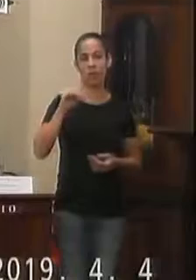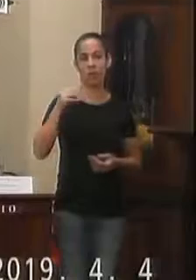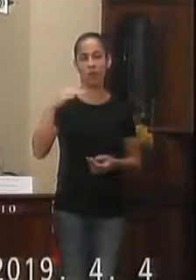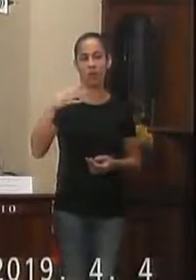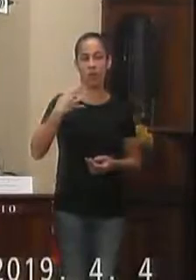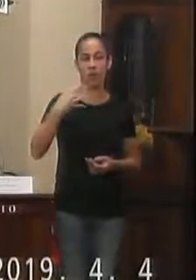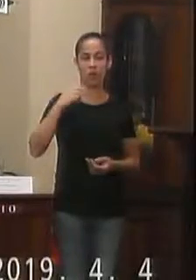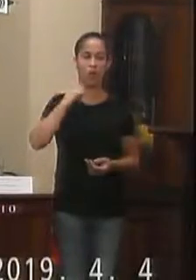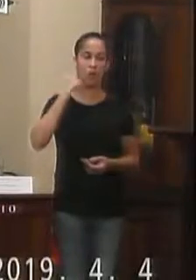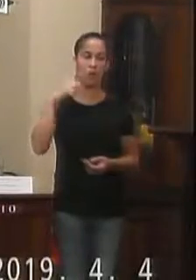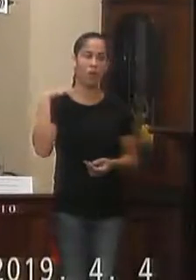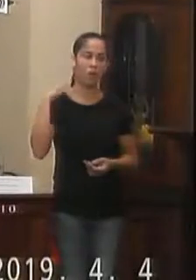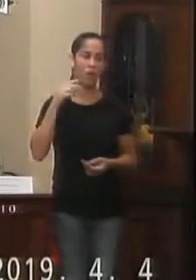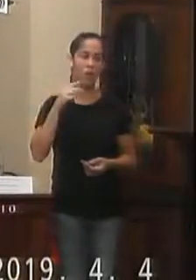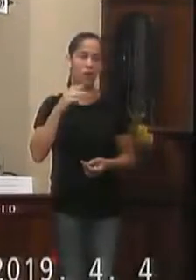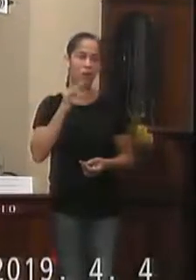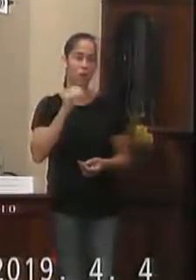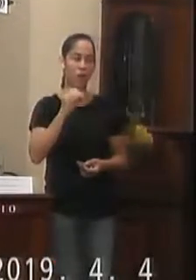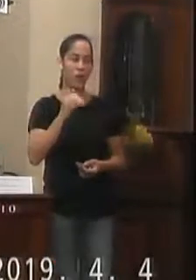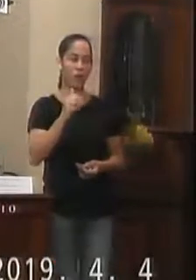abril, vereador Fábio Antônio.